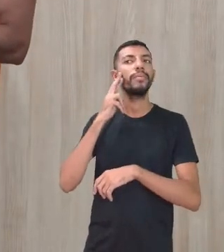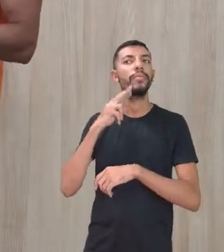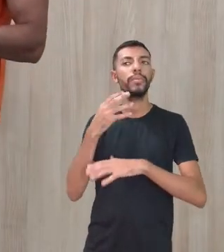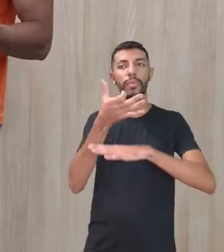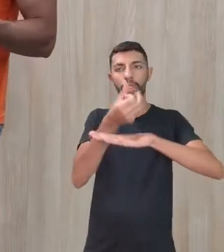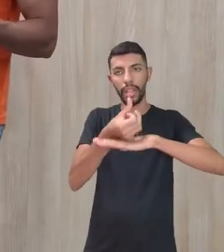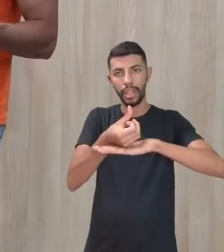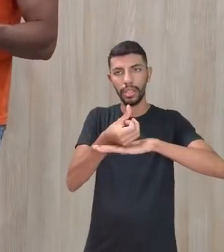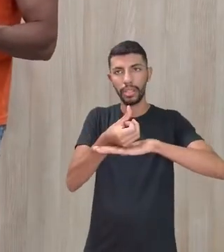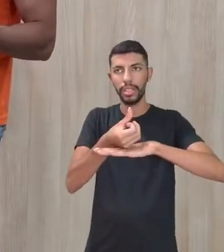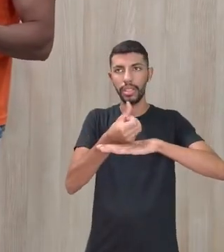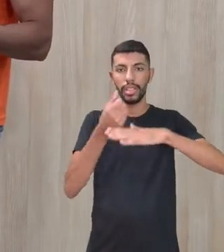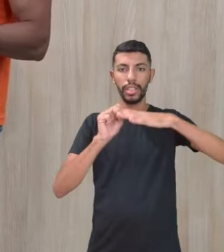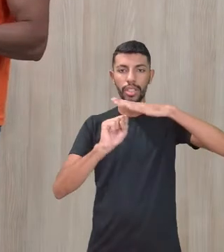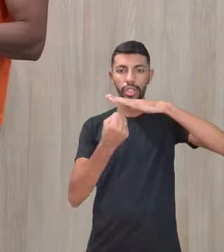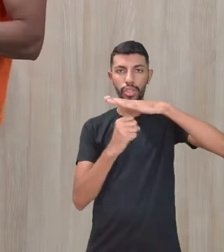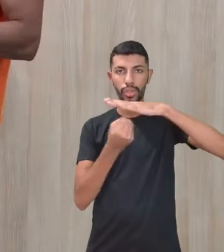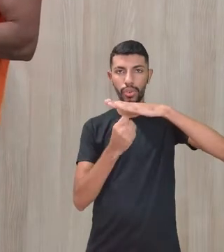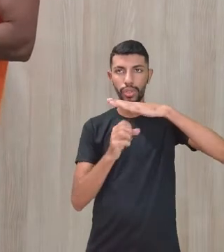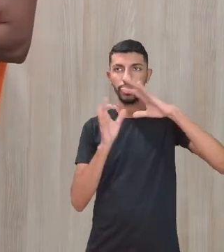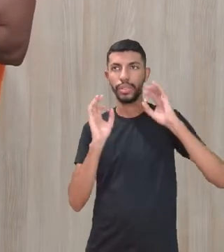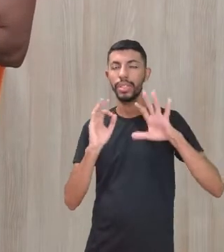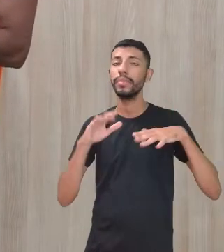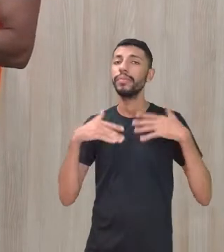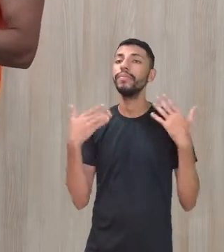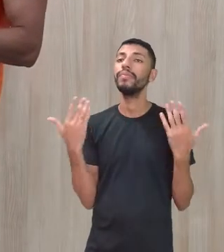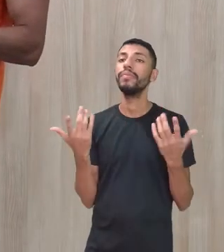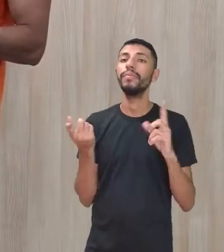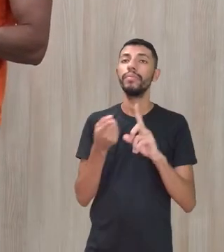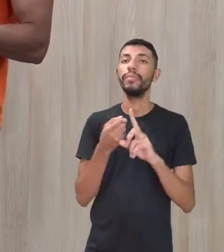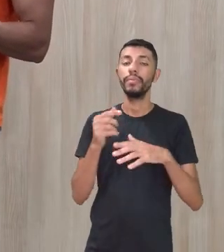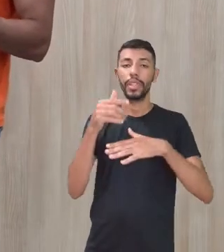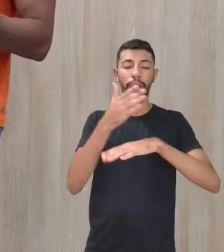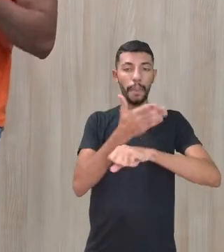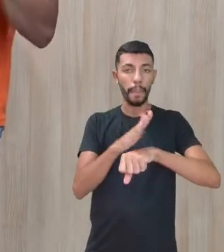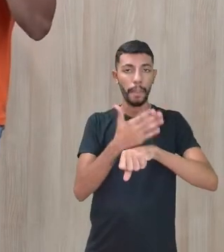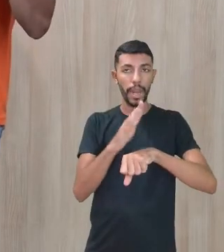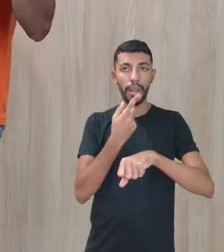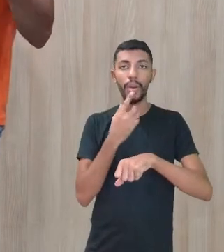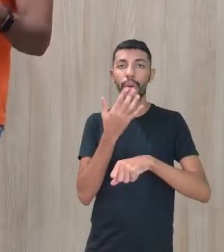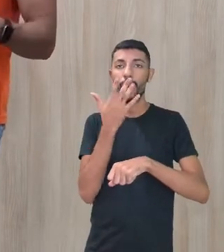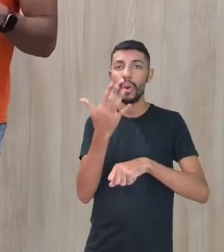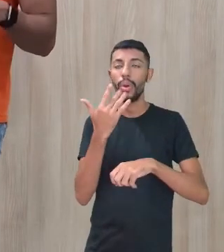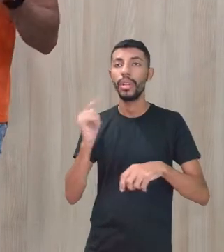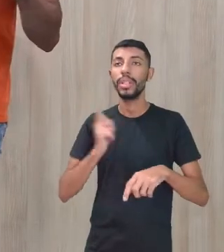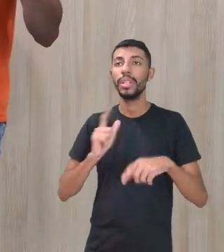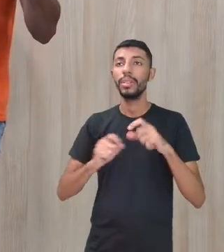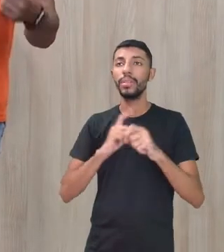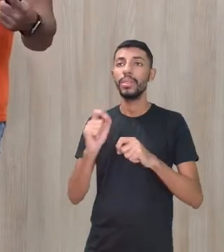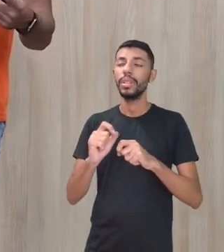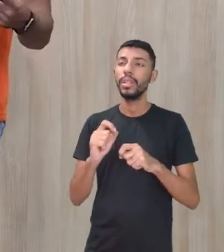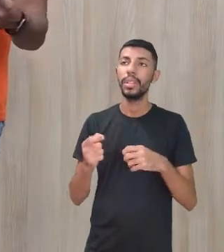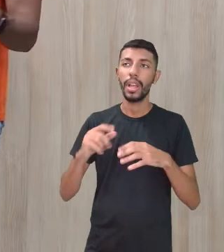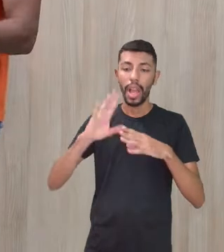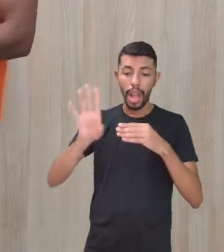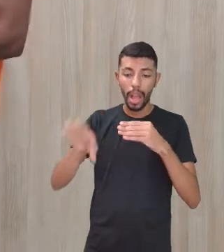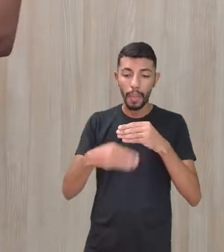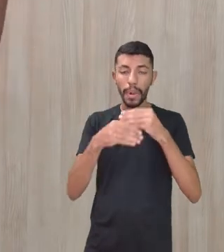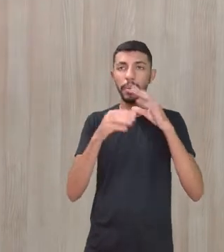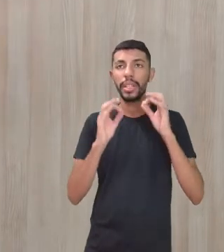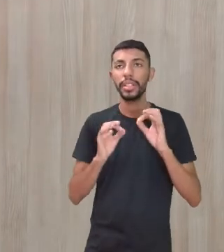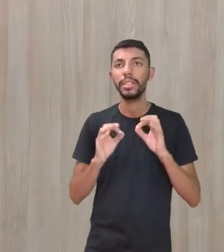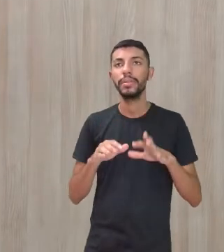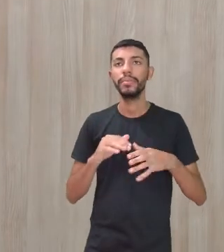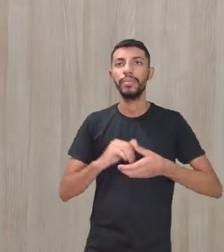6 pedaços num total de 8, tá? E de branco, eu tenho a parte complementar, certo? Então, se